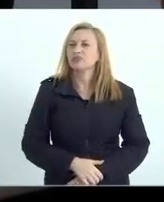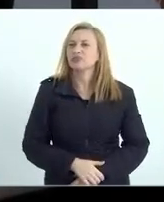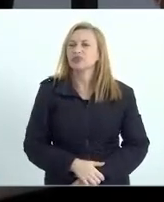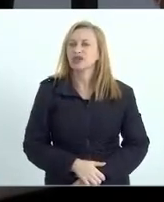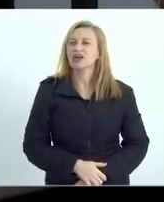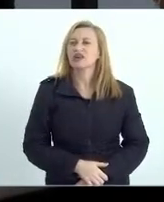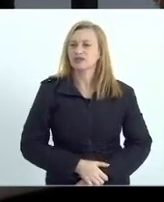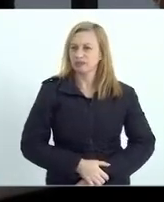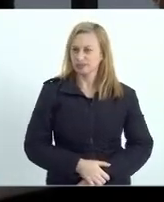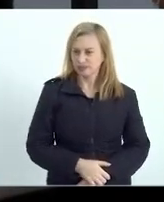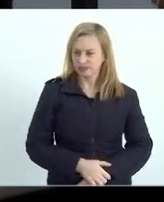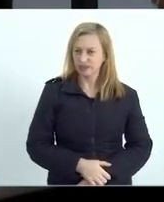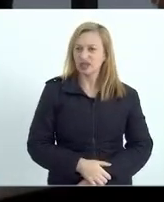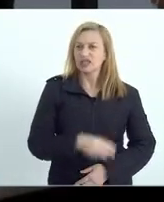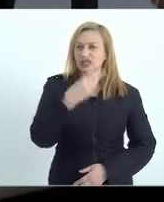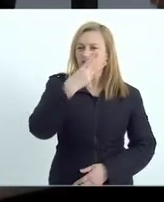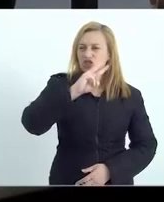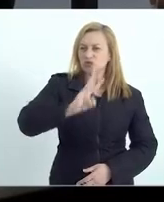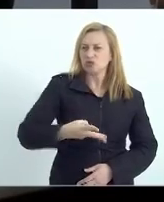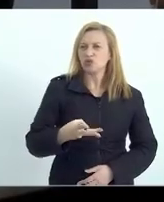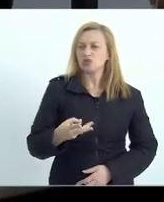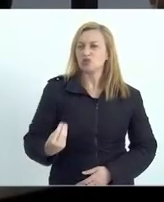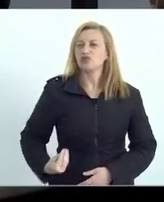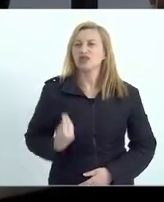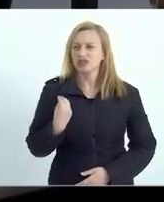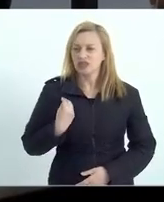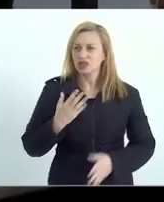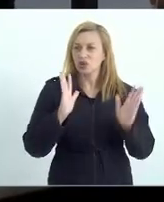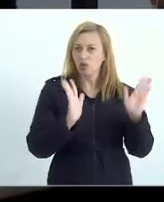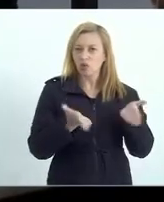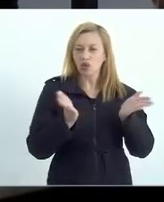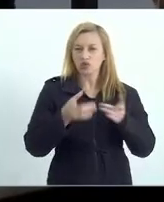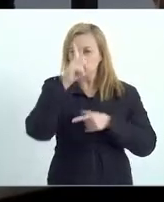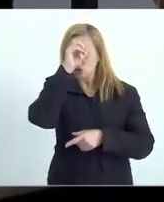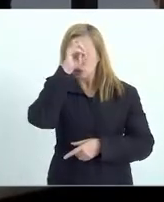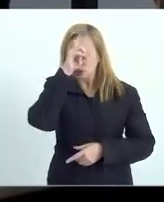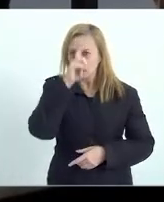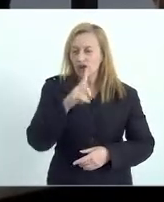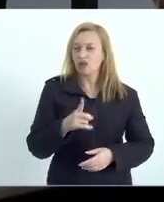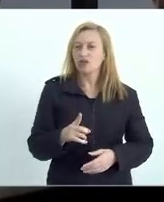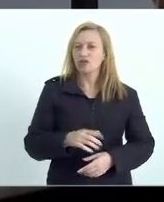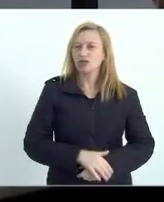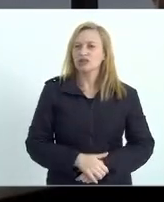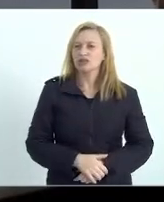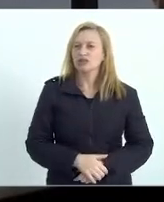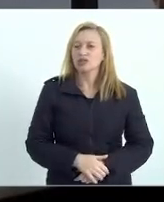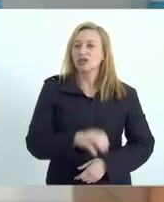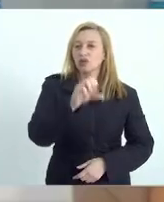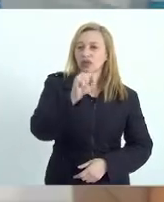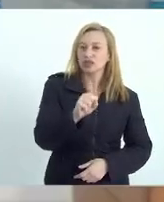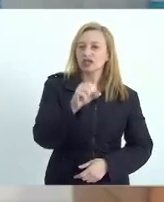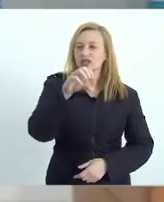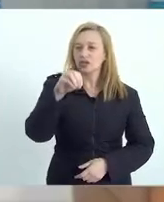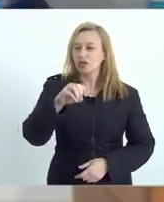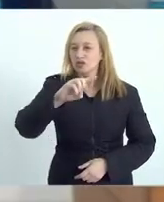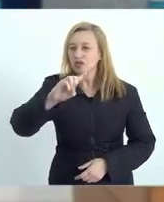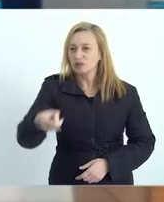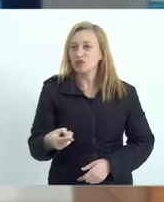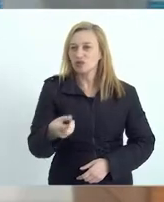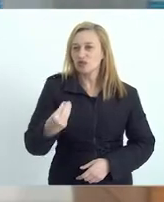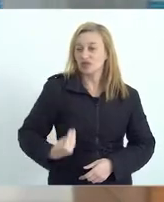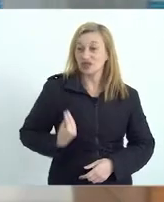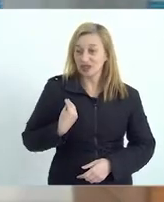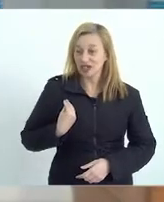e para atender 3 mil vidas hoje aquele Hospital atende Deputado 88 mil